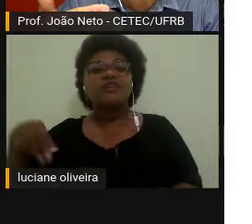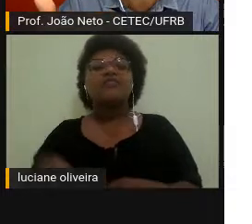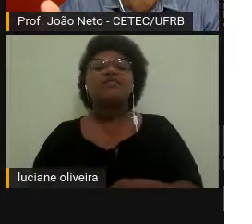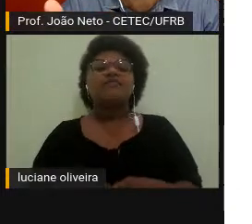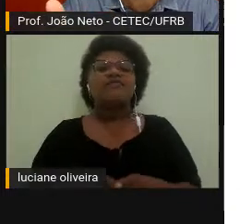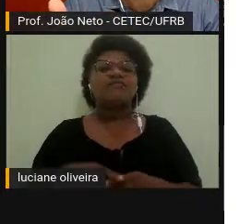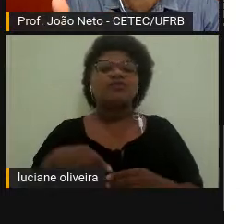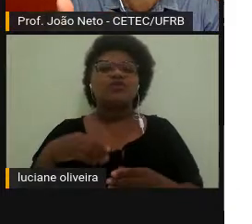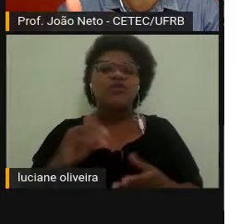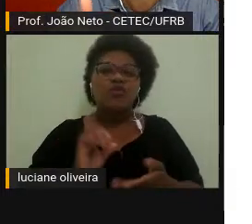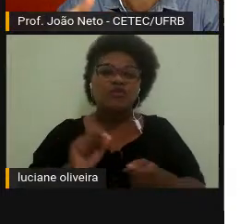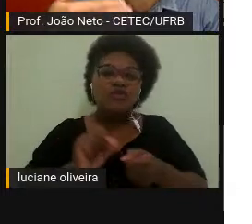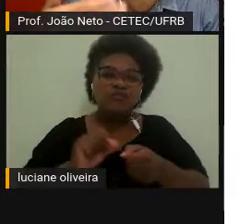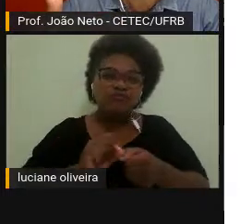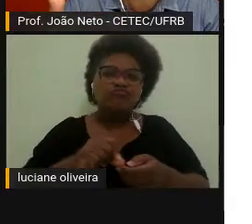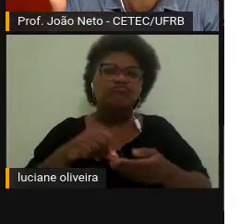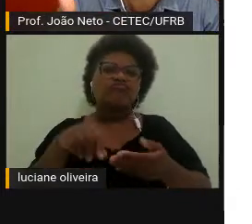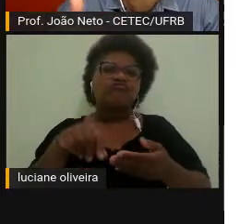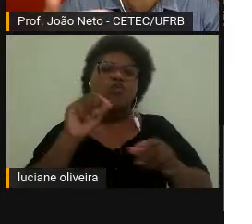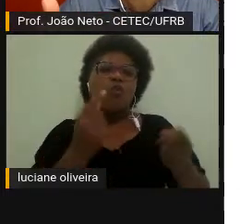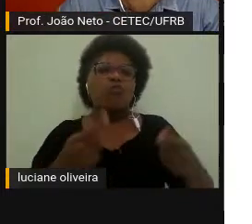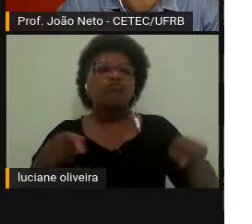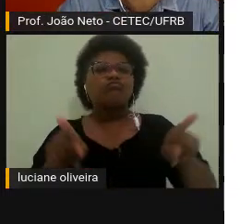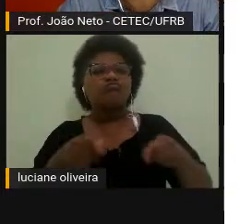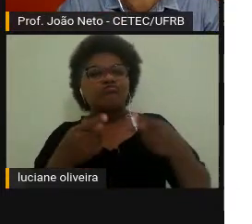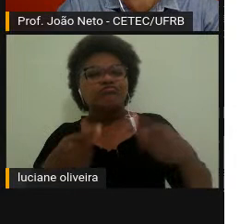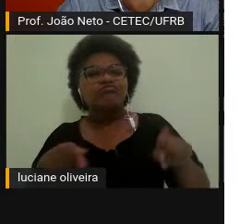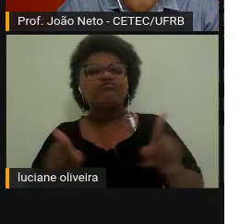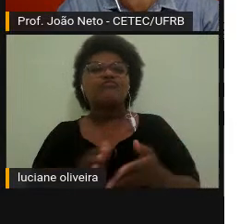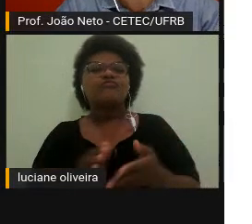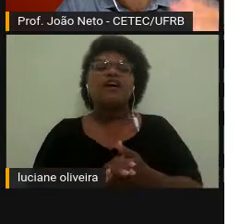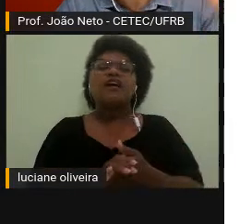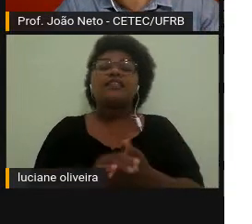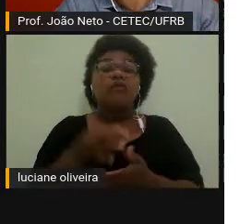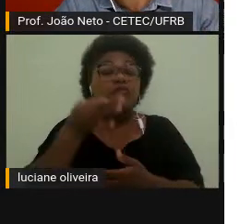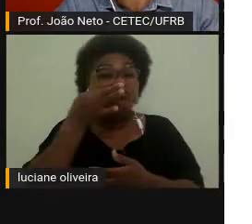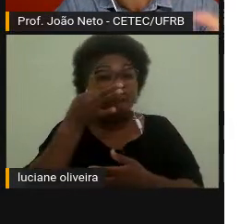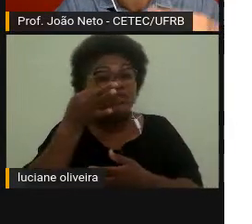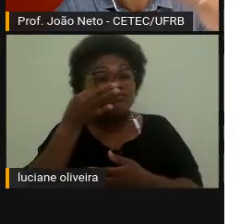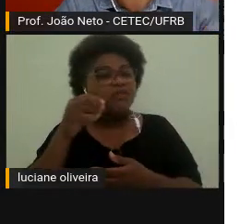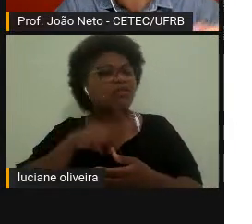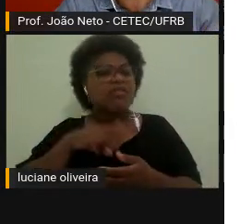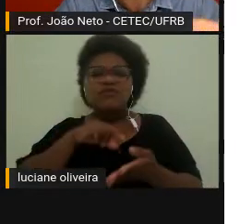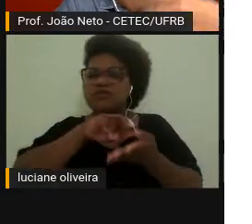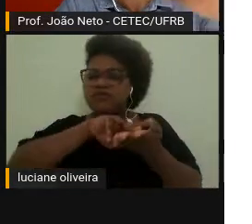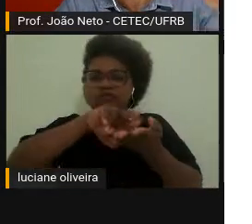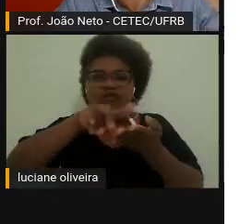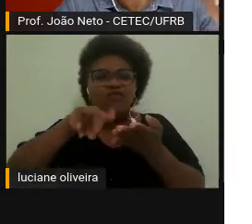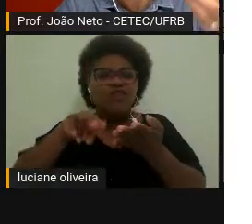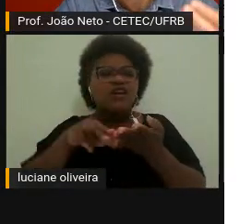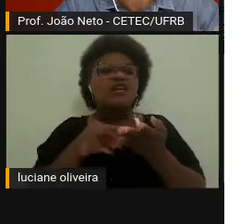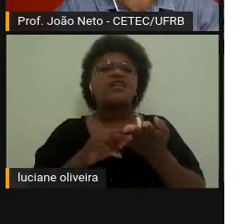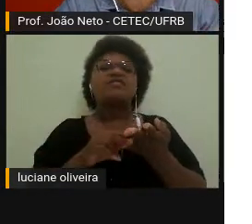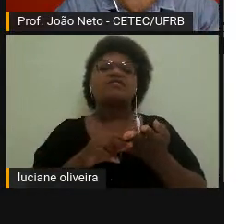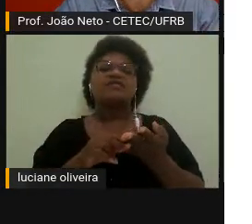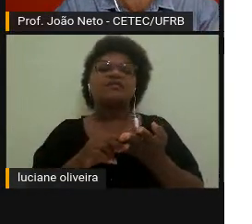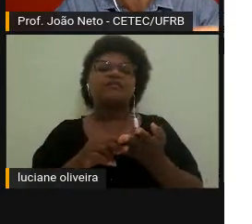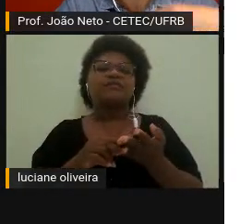da Quinta Sinfonia de Beethoven de por eles e percebam que a nós temos aí vários atores